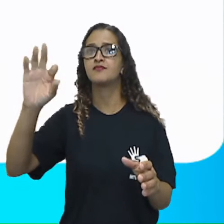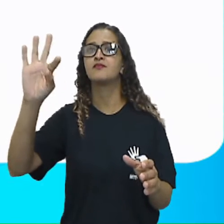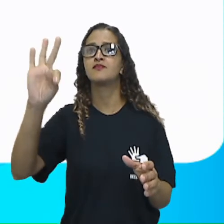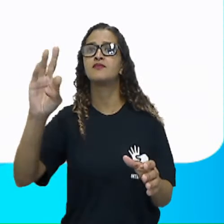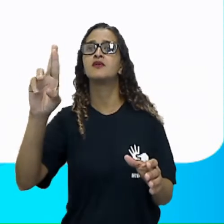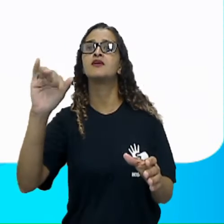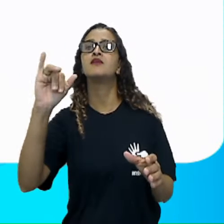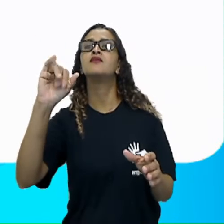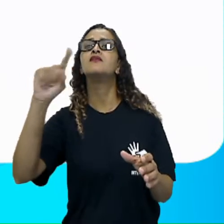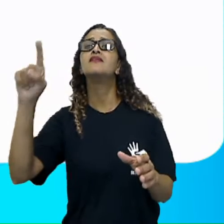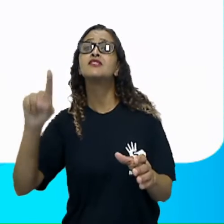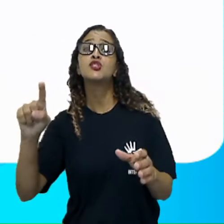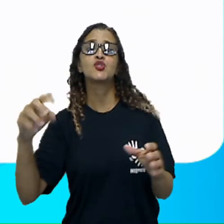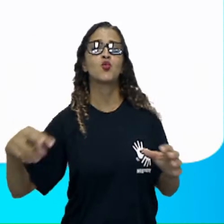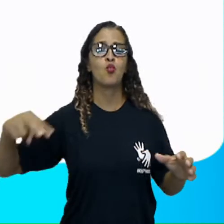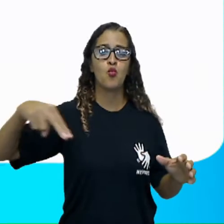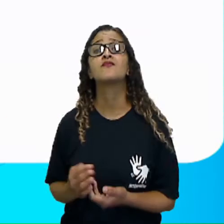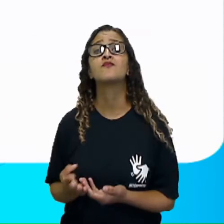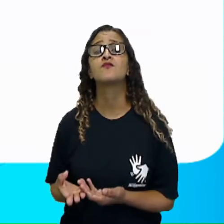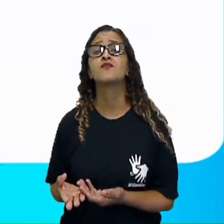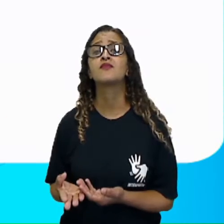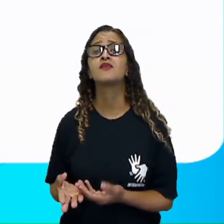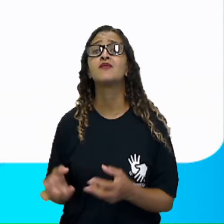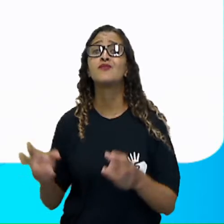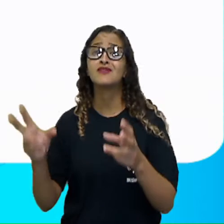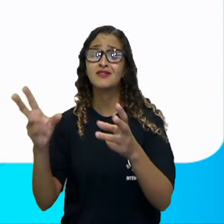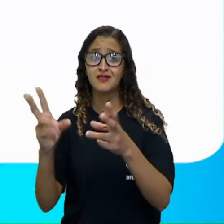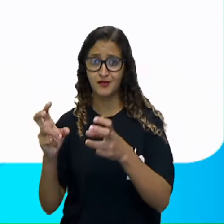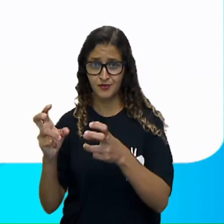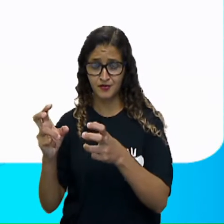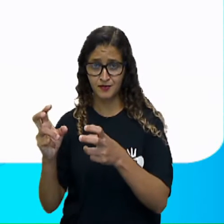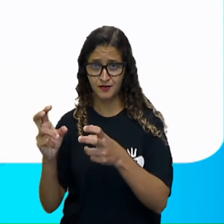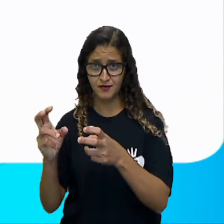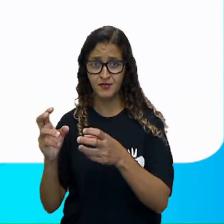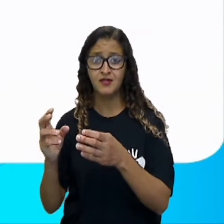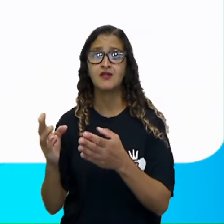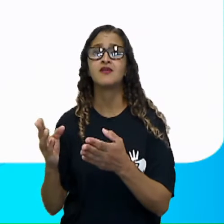de caminhar ouvindo música. Ou seja,